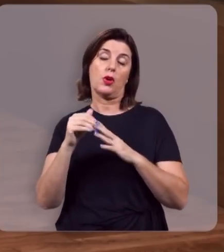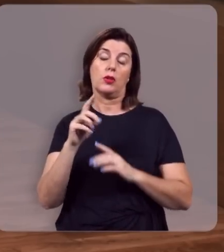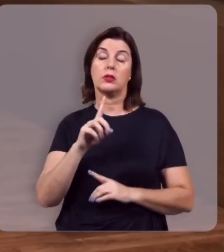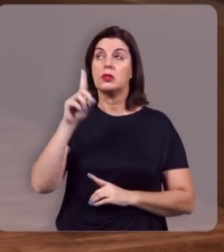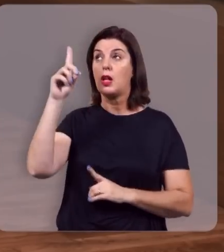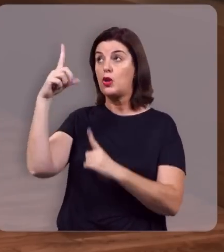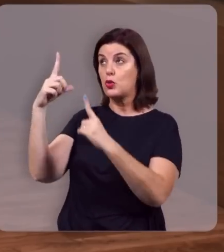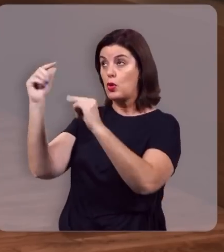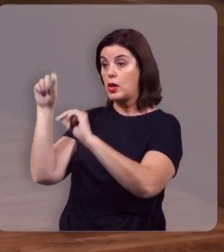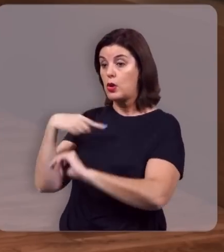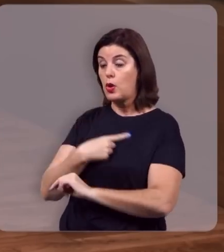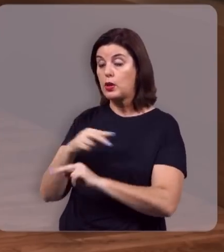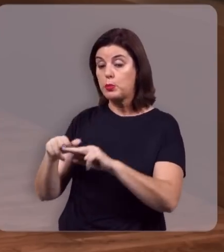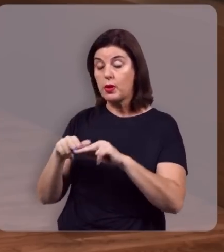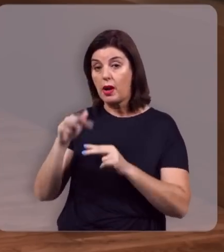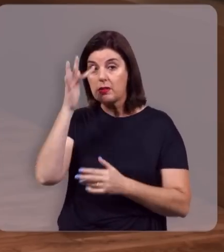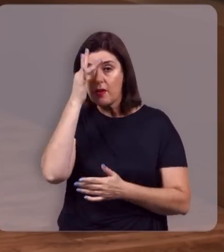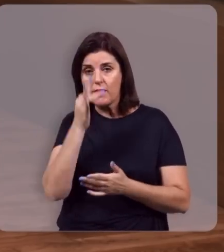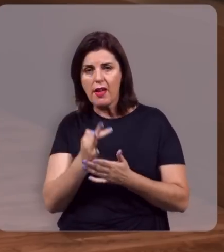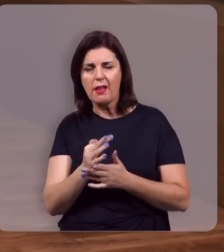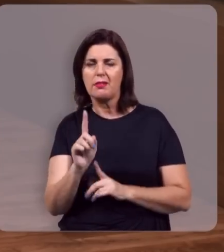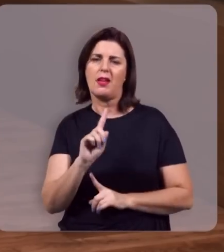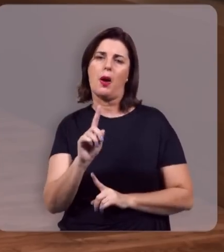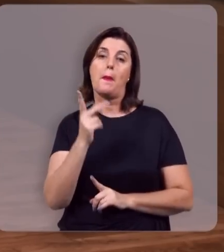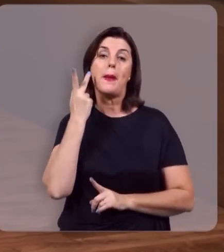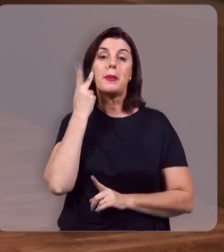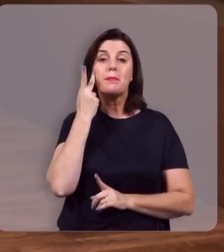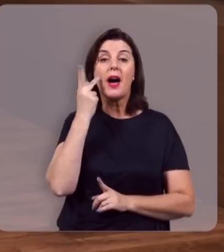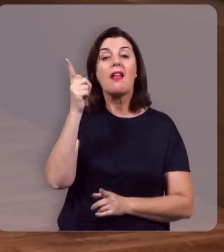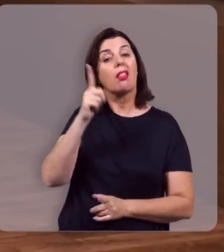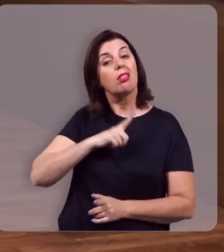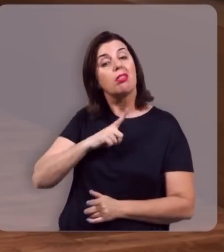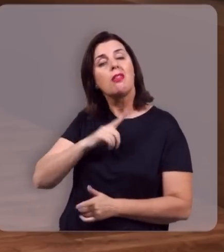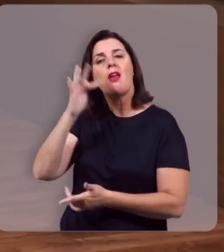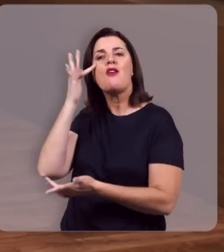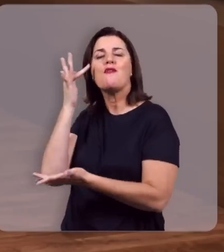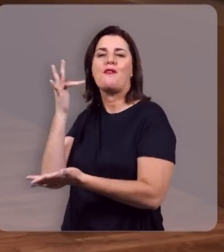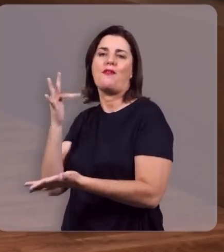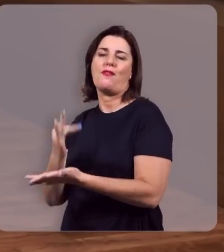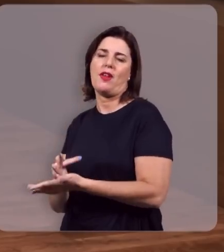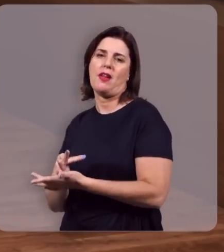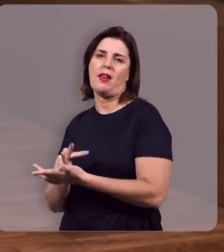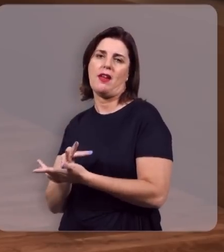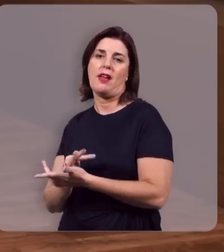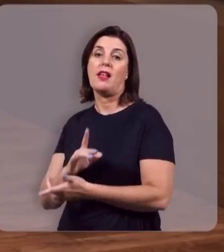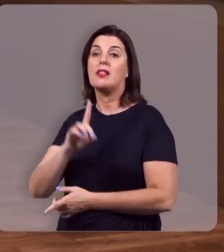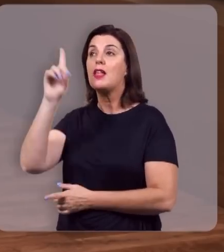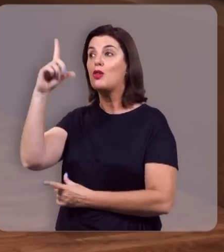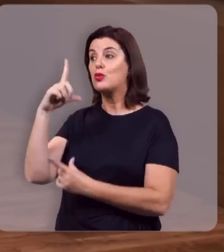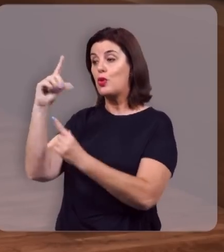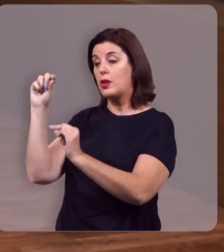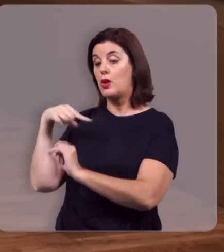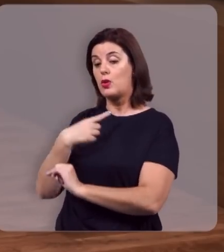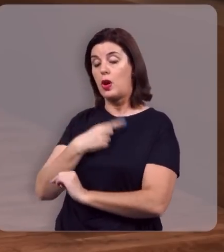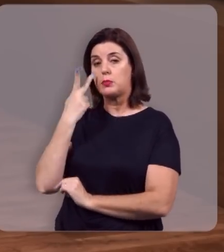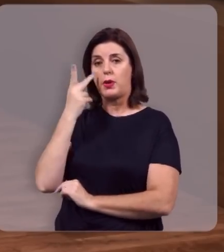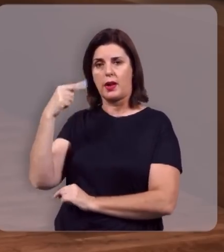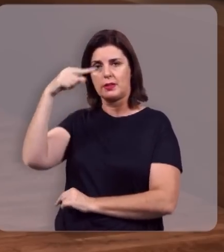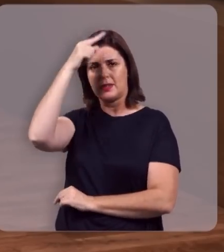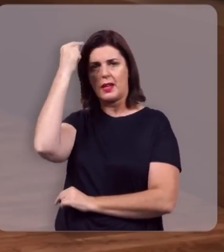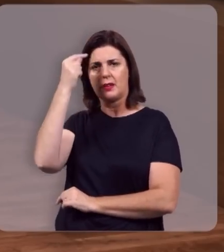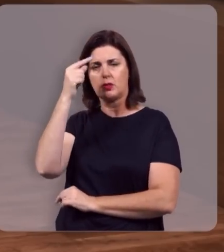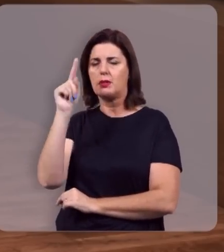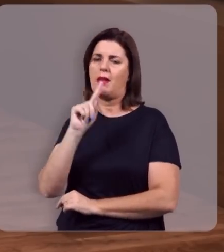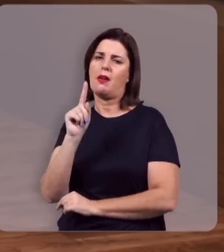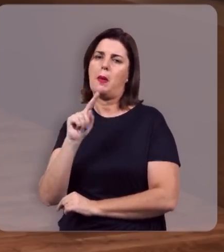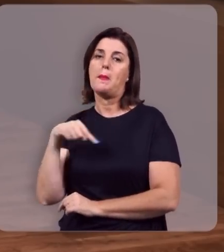fé, mas para a fé. Deus não nos escolheu por causa da nossa santidade, mas para